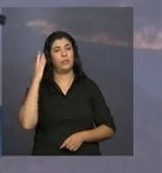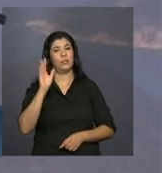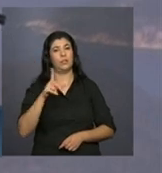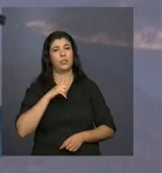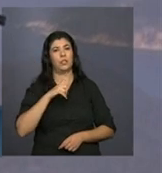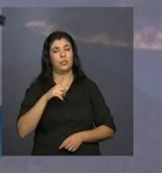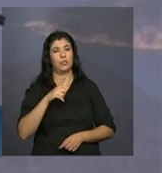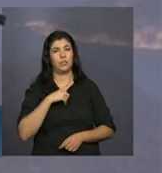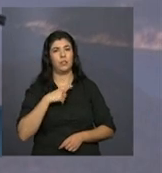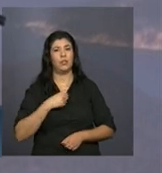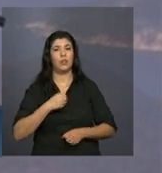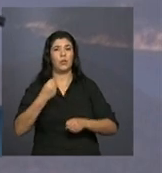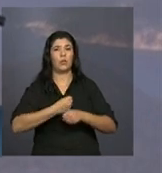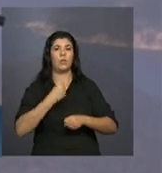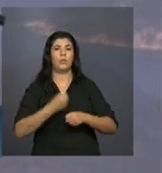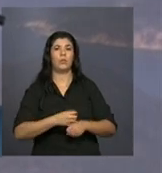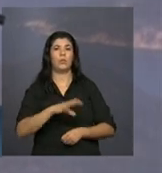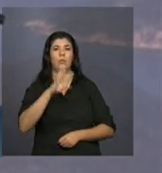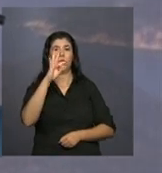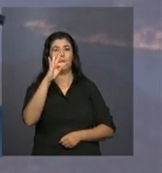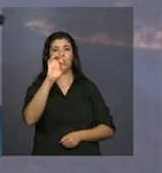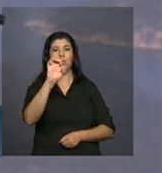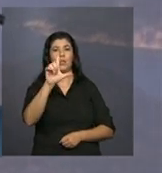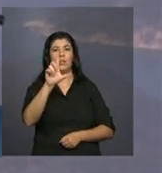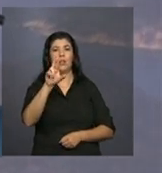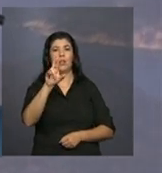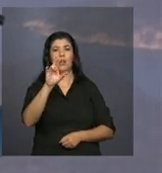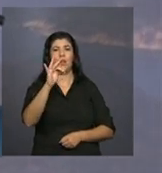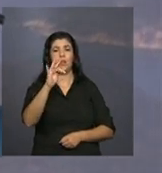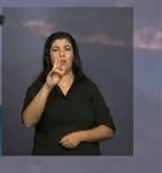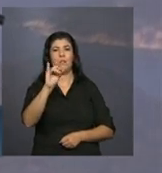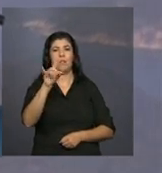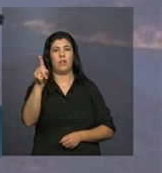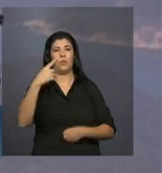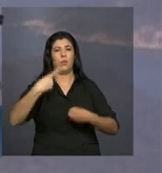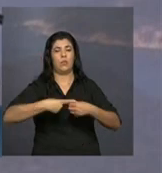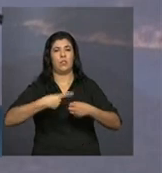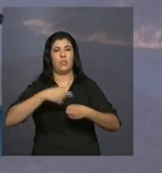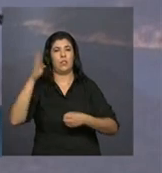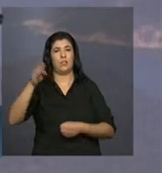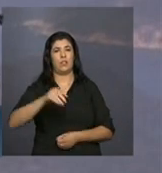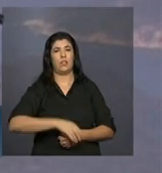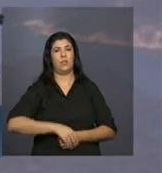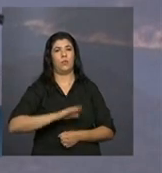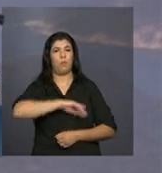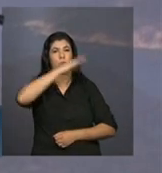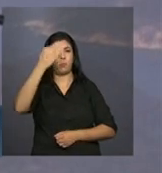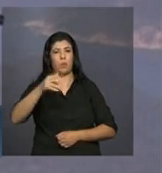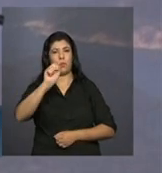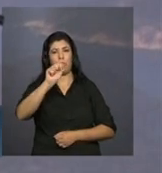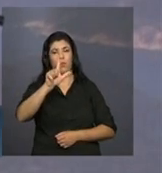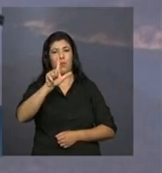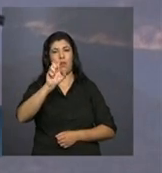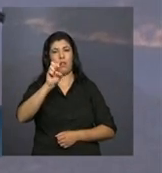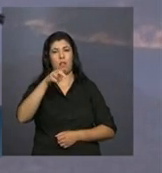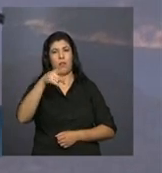exemplo, o teleférico lá no Alemão, que é acabar com a divisão